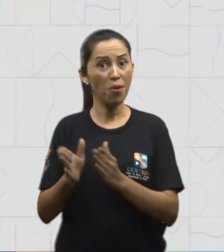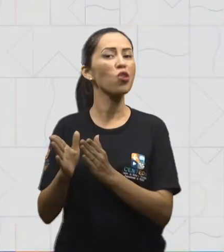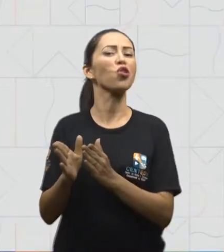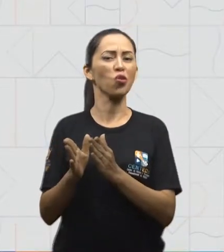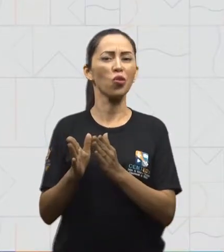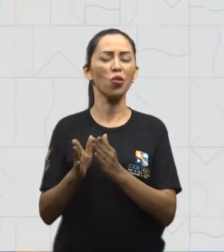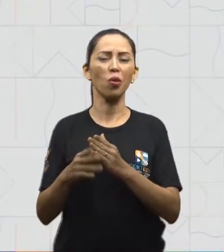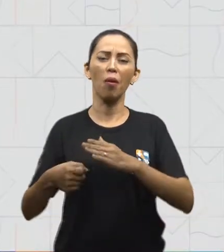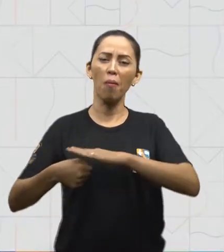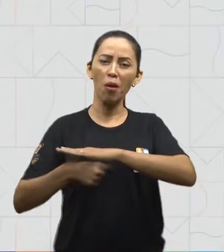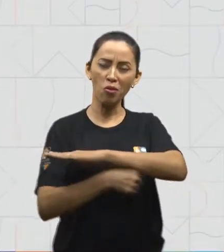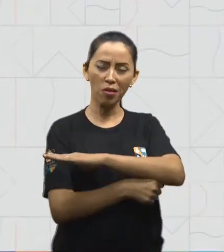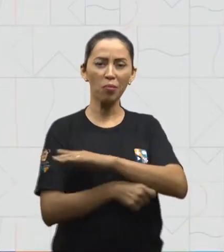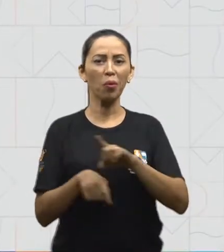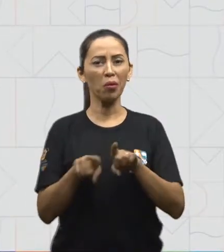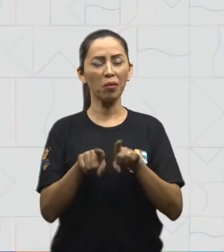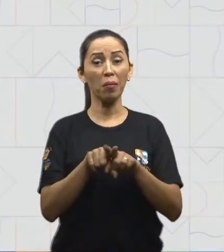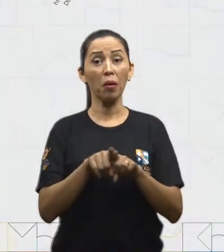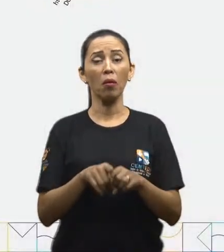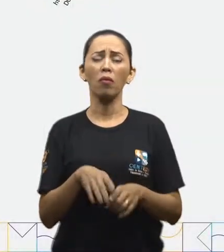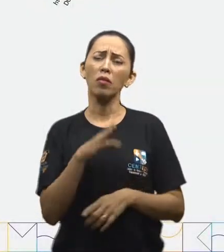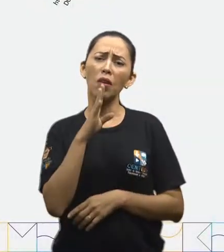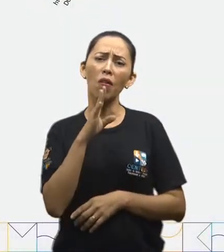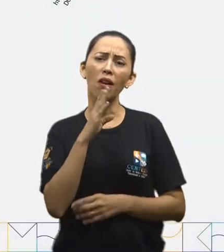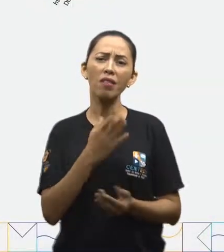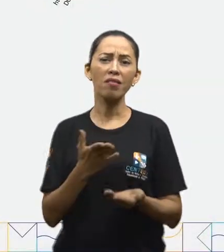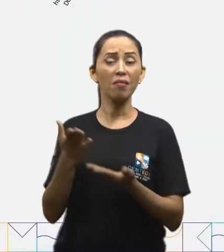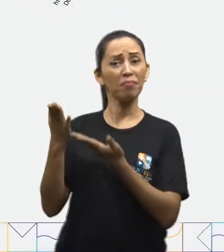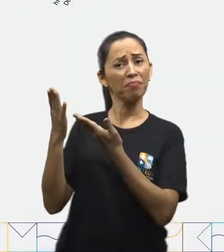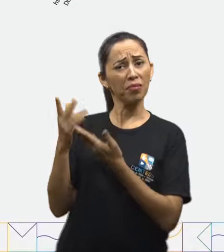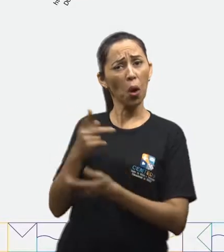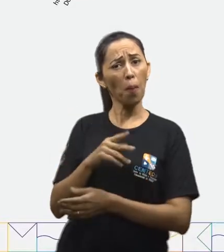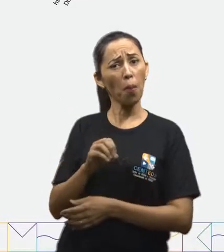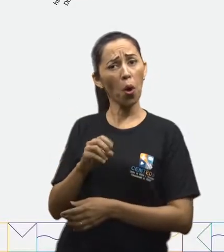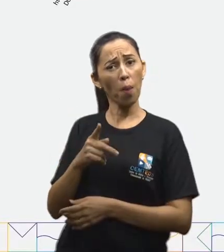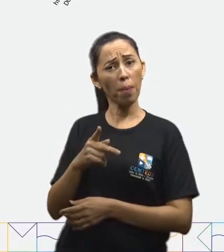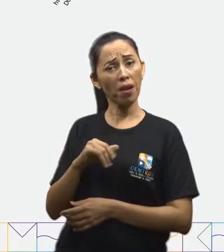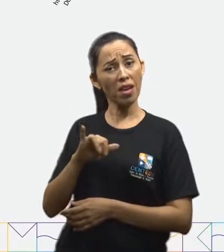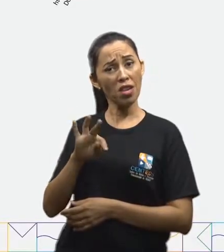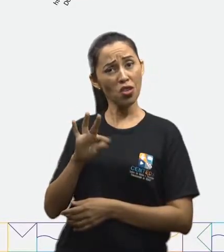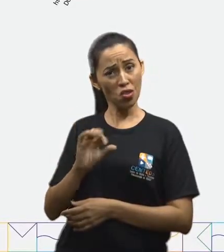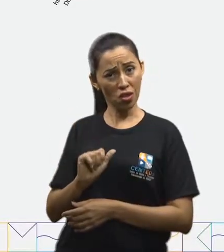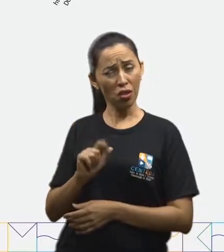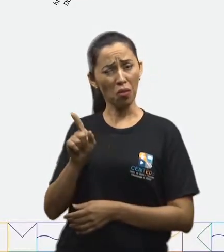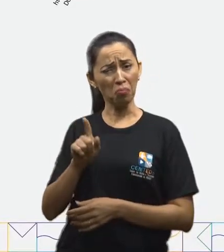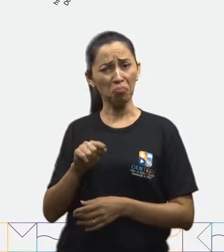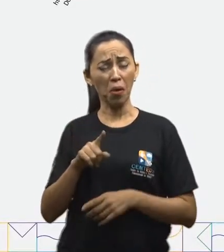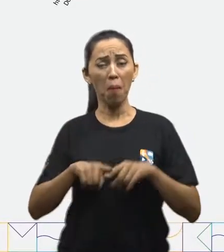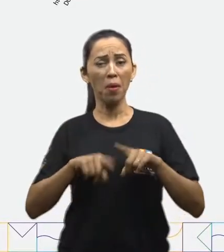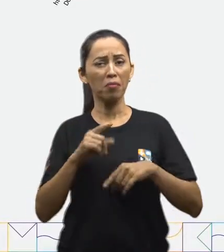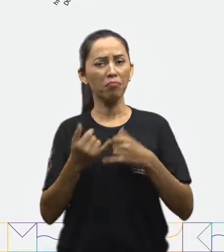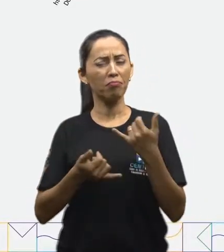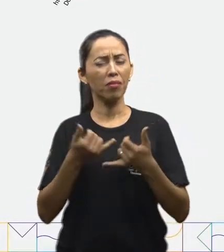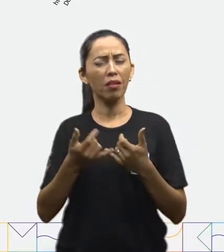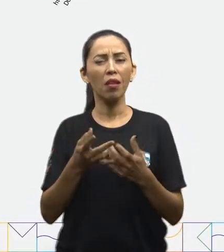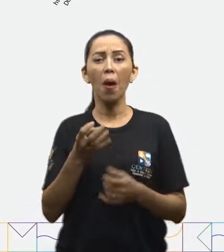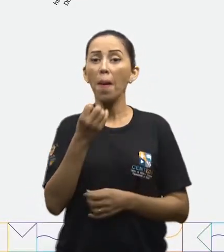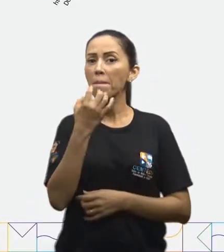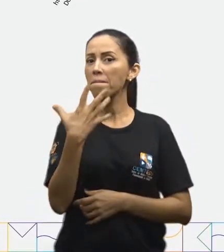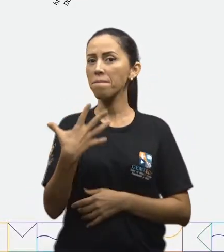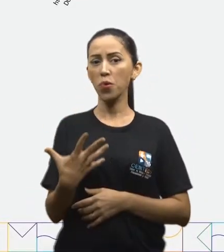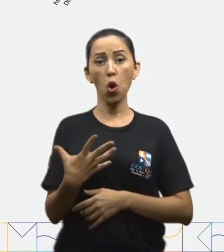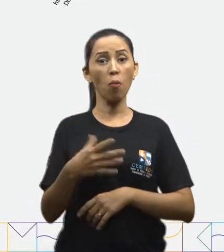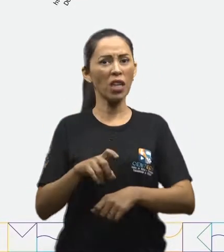meio de transporte. Você conhece o pop-it? Esse brinquedo aqui? Dizem que ele é muito bom para aliviar